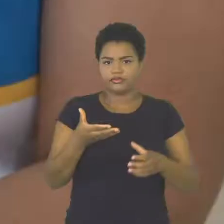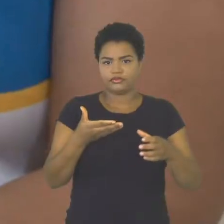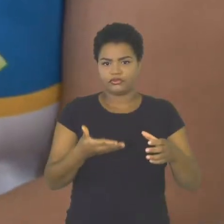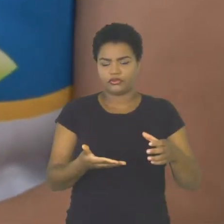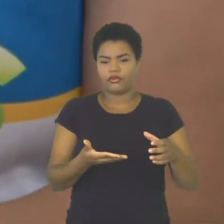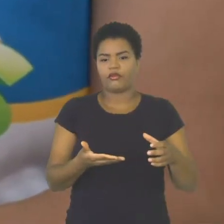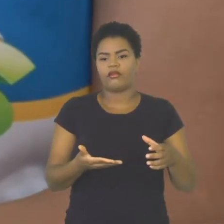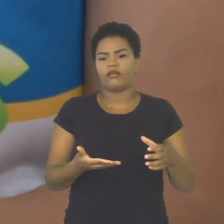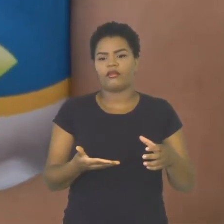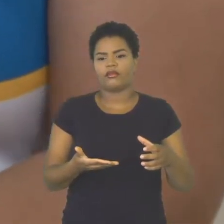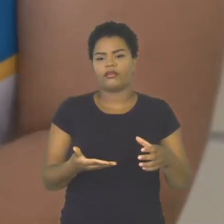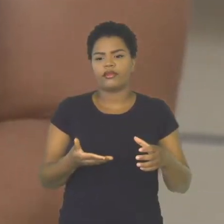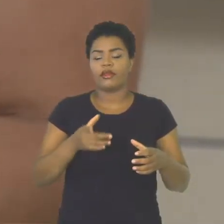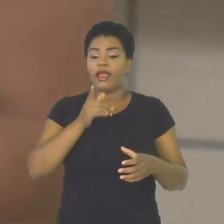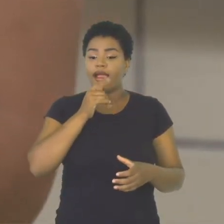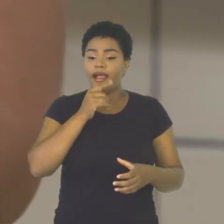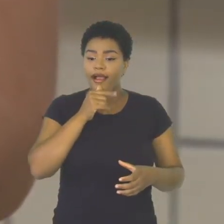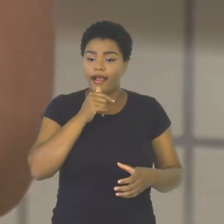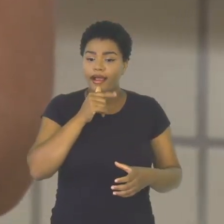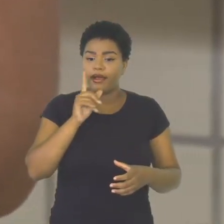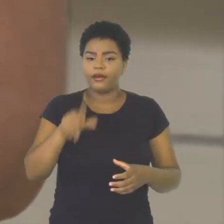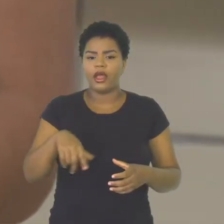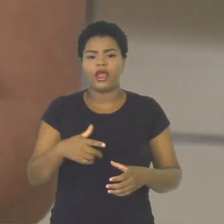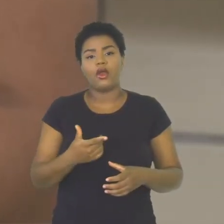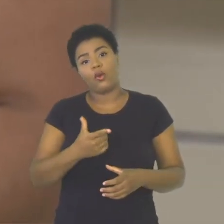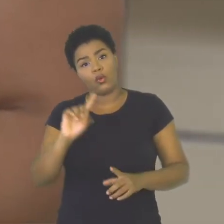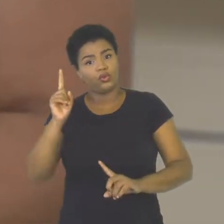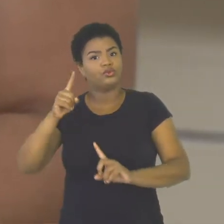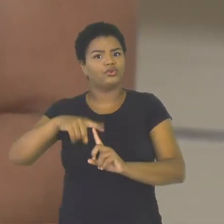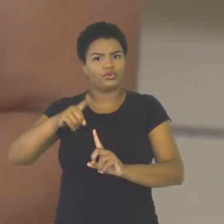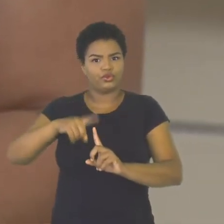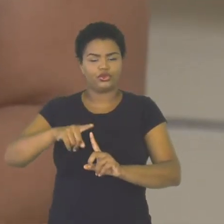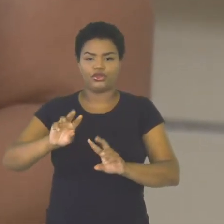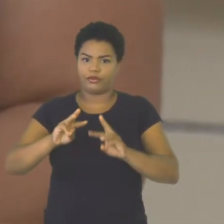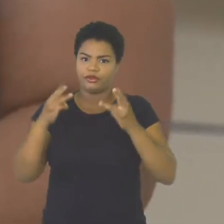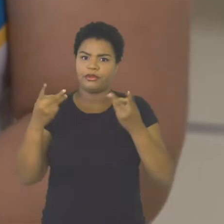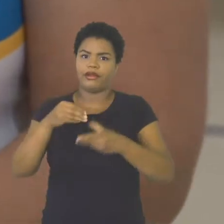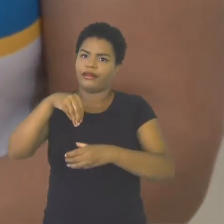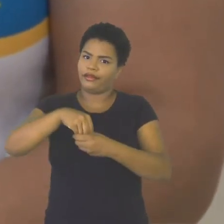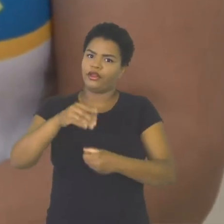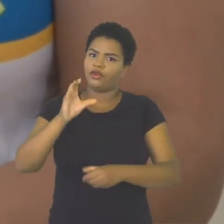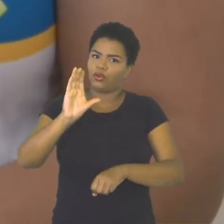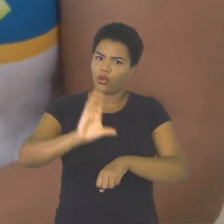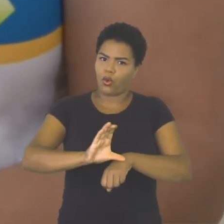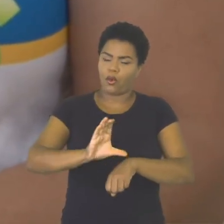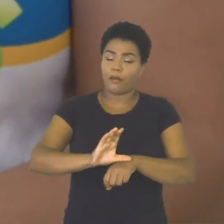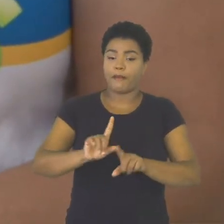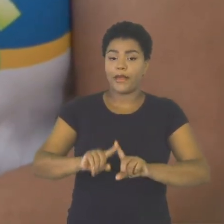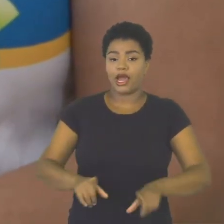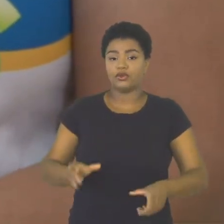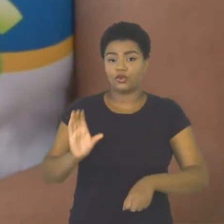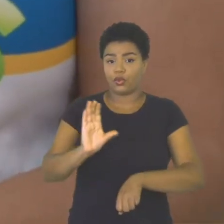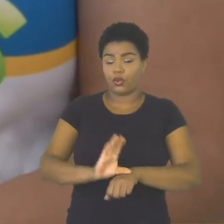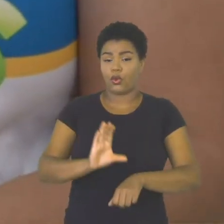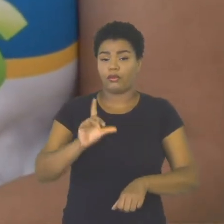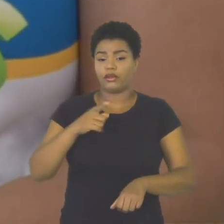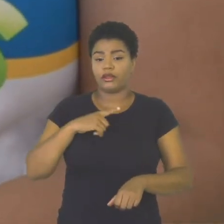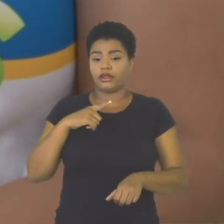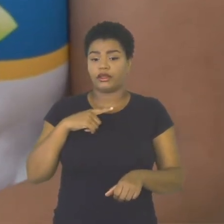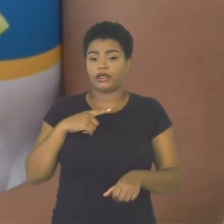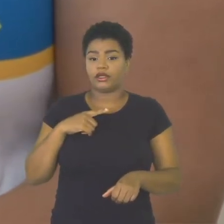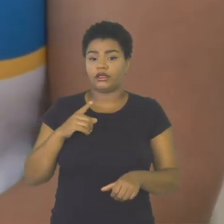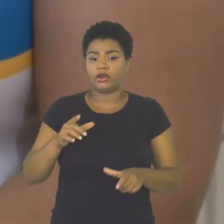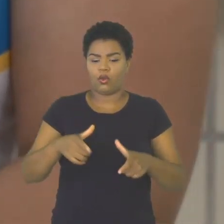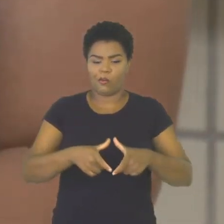A água também é um outro tipo de matéria que está dentro desse copo, porém, o copo tem um formato